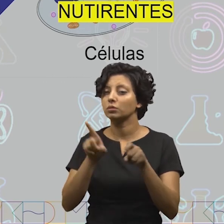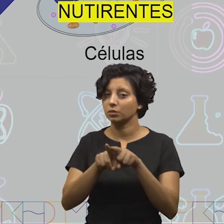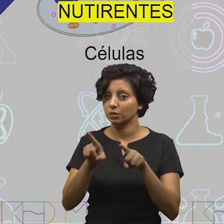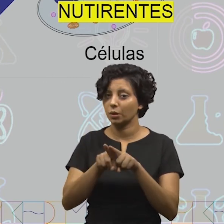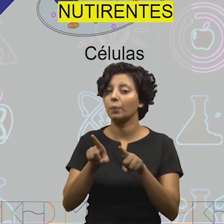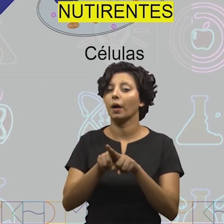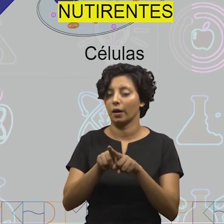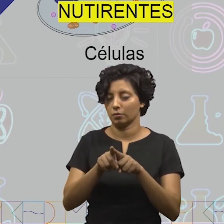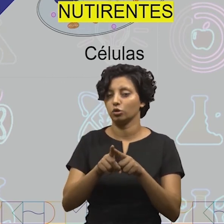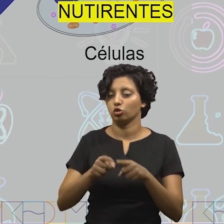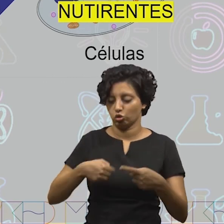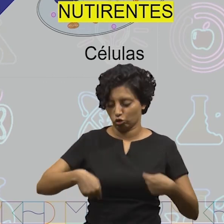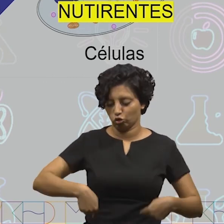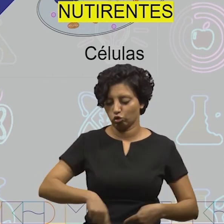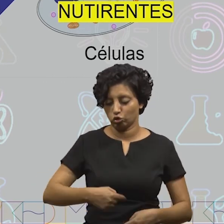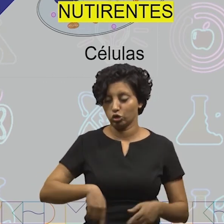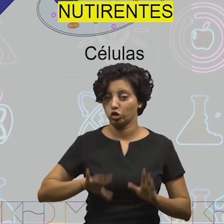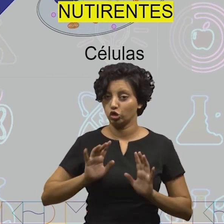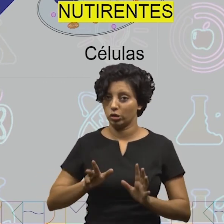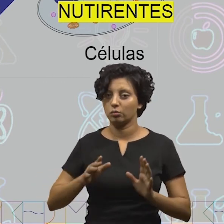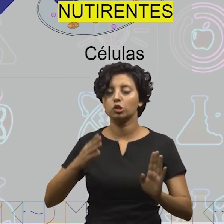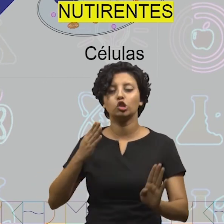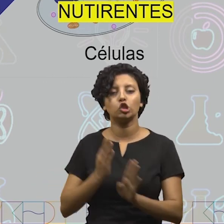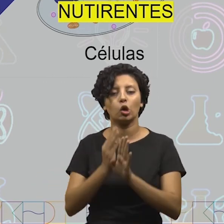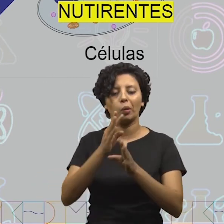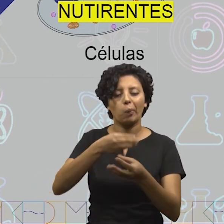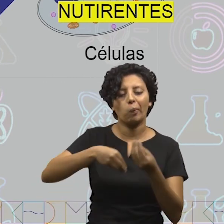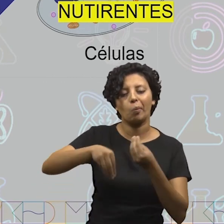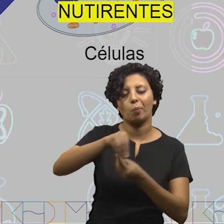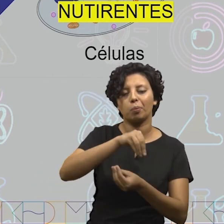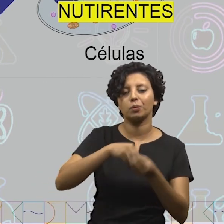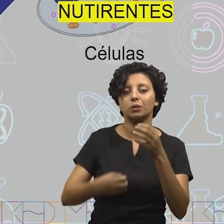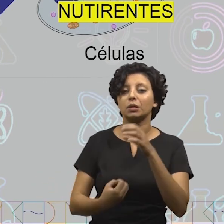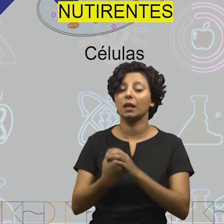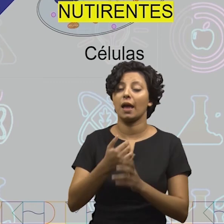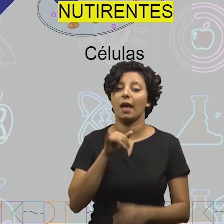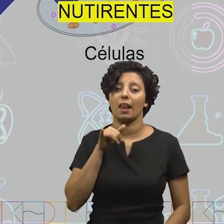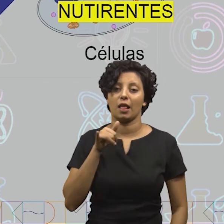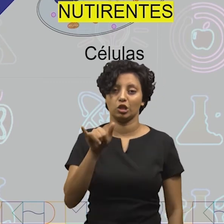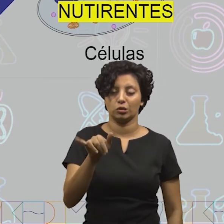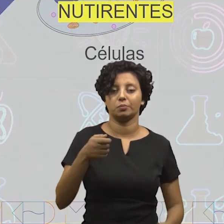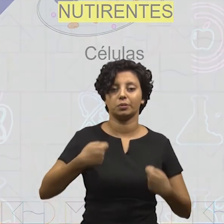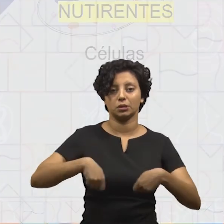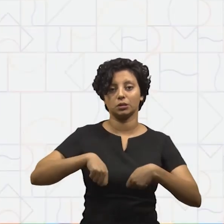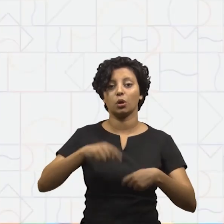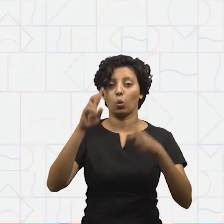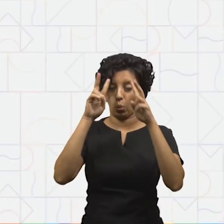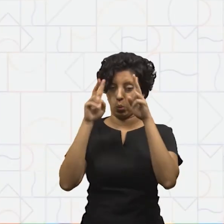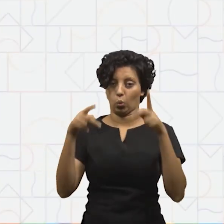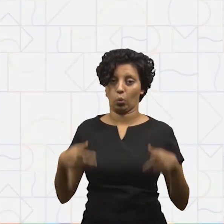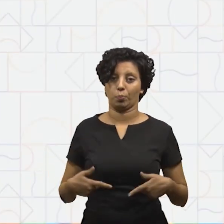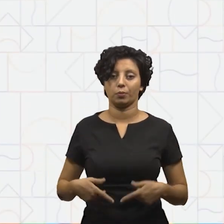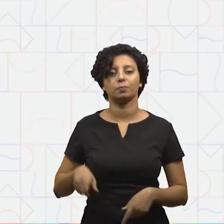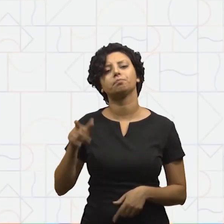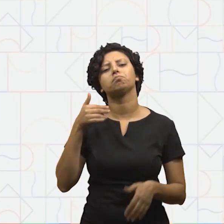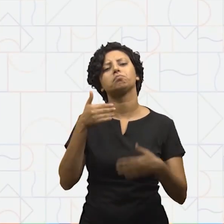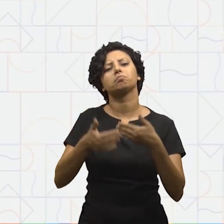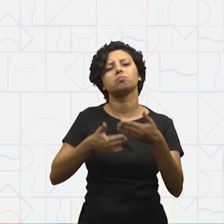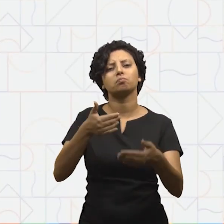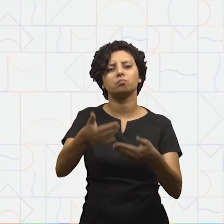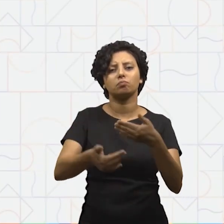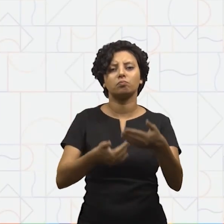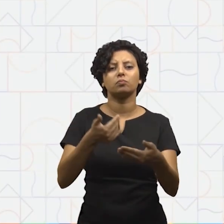pelo sistema digestório se encontram e produzem a energia necessária ao corpo. Esse processo